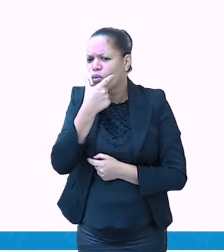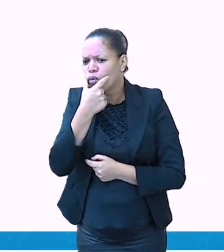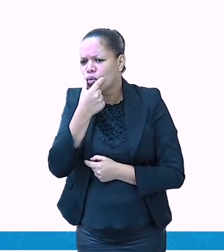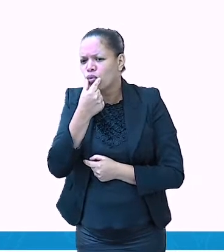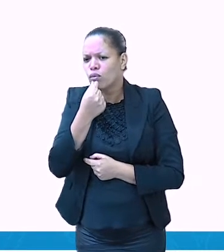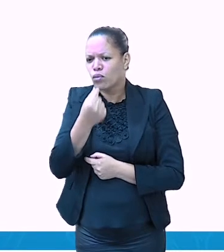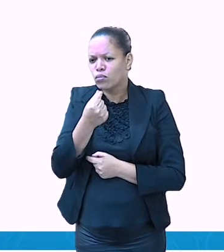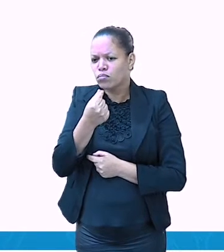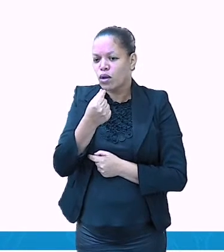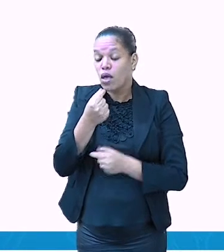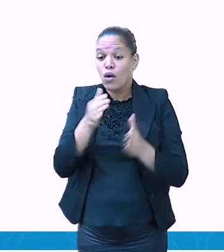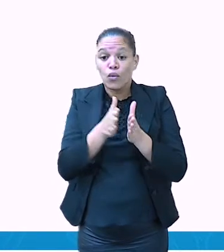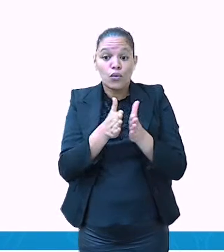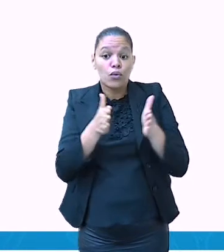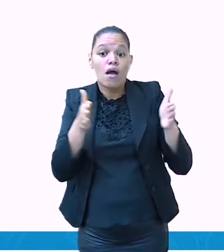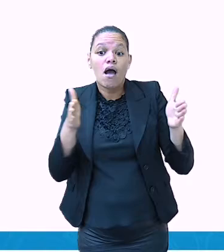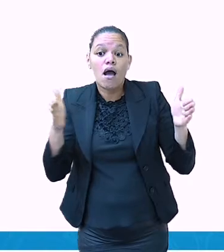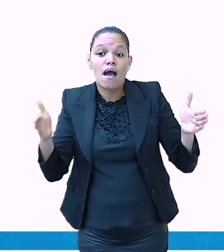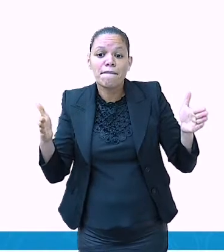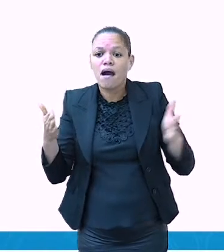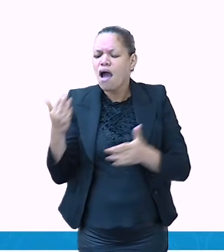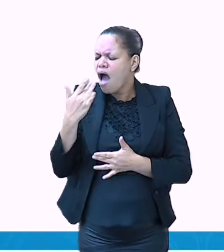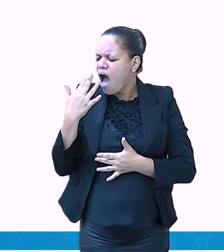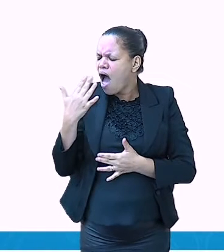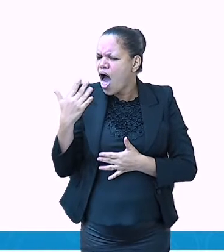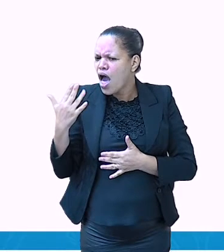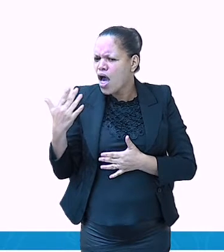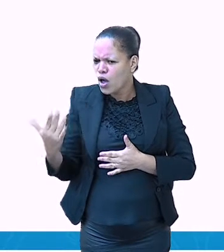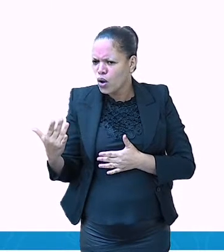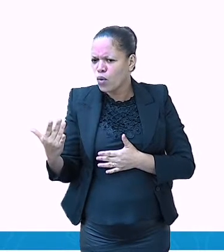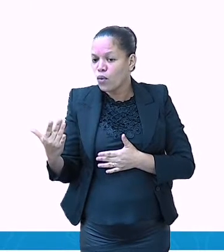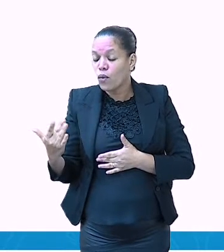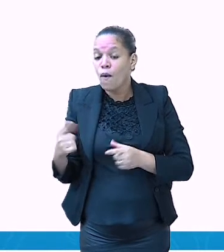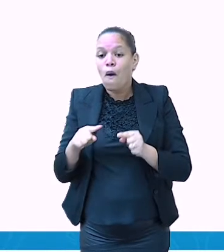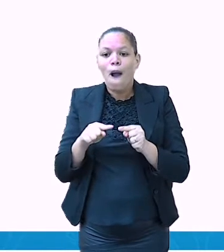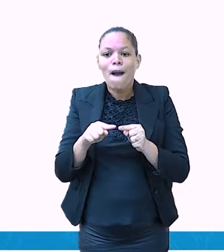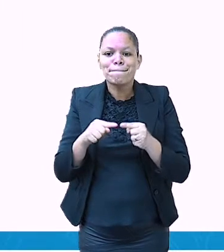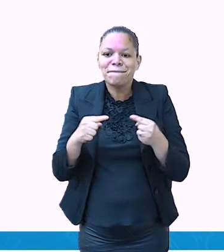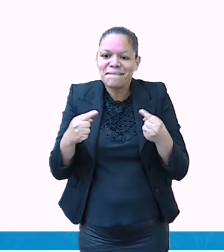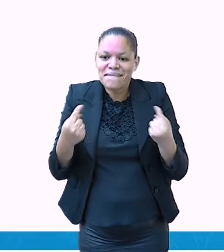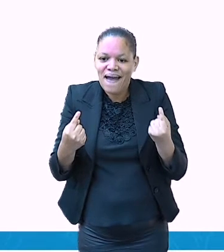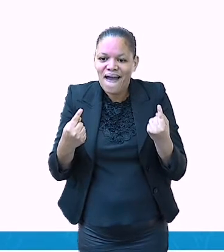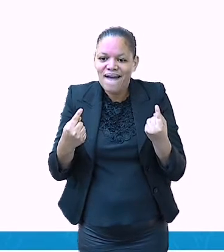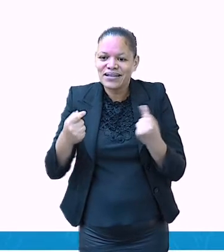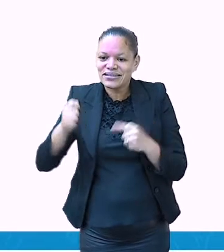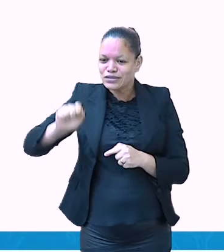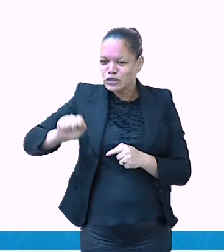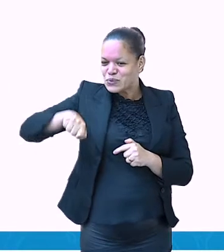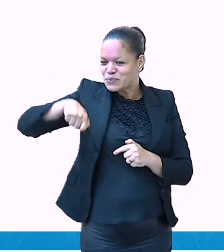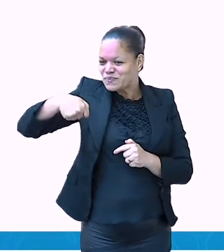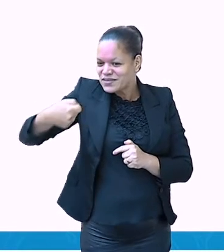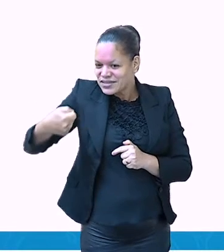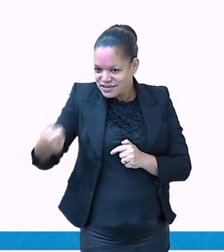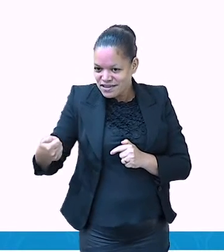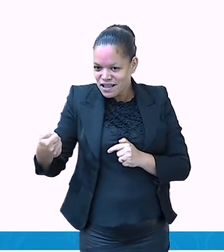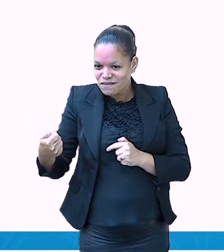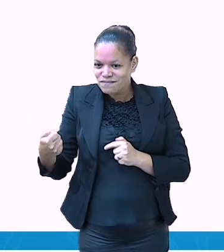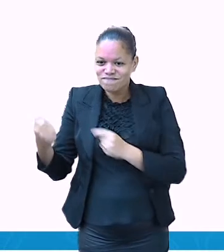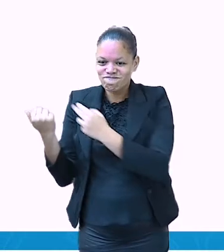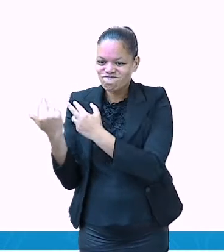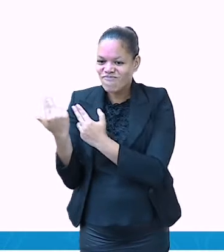Se você observar aqui, você vai ver que existem essas diferenças, ok?